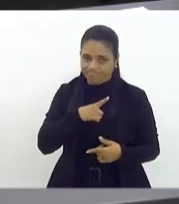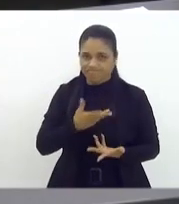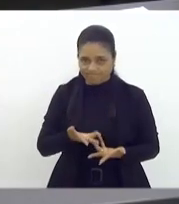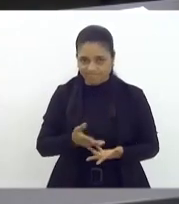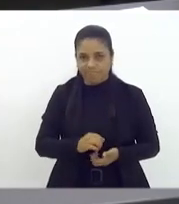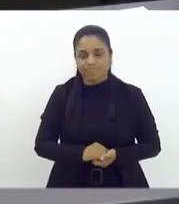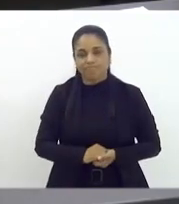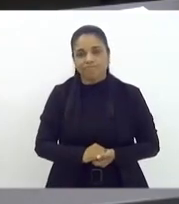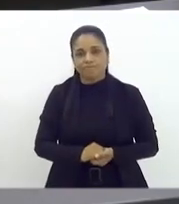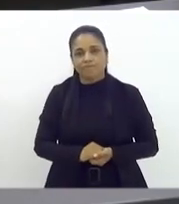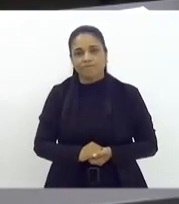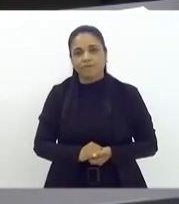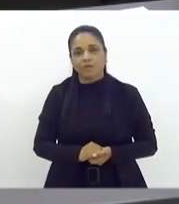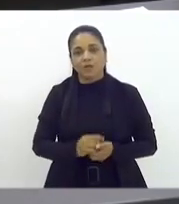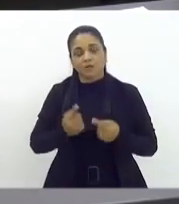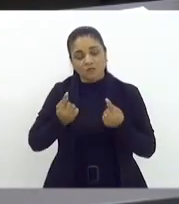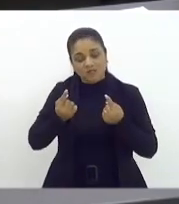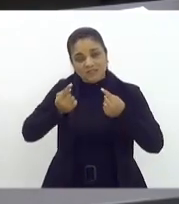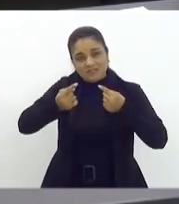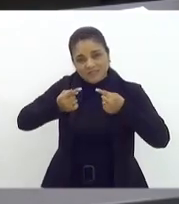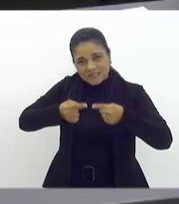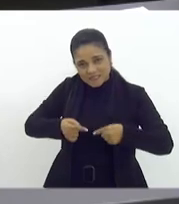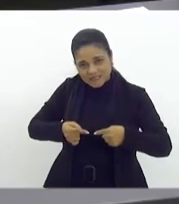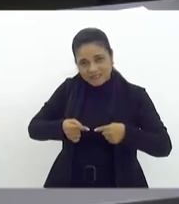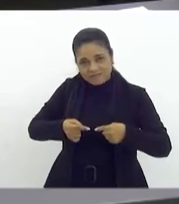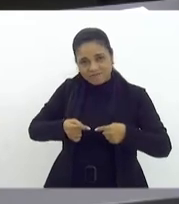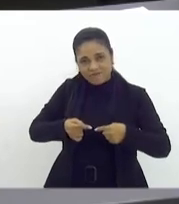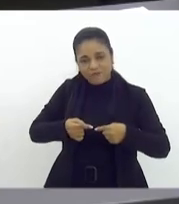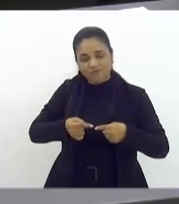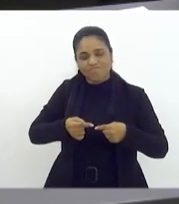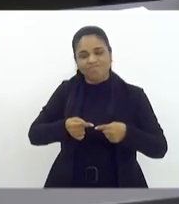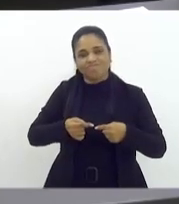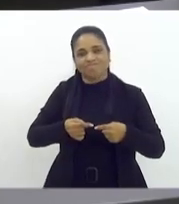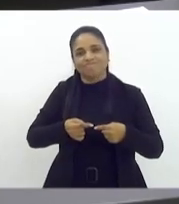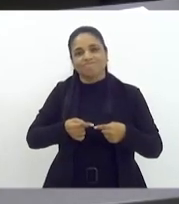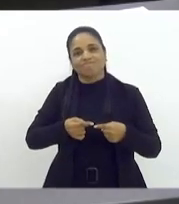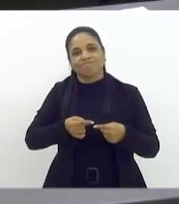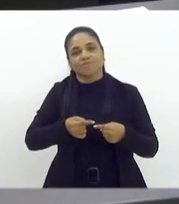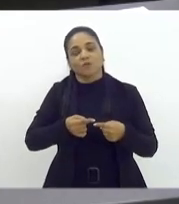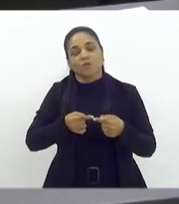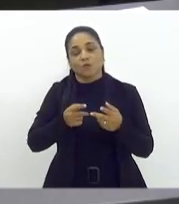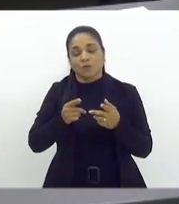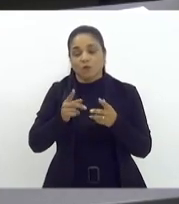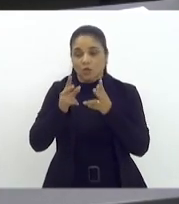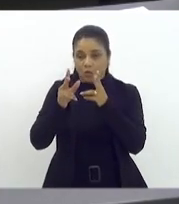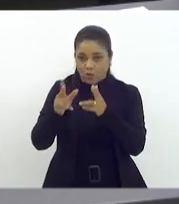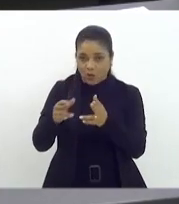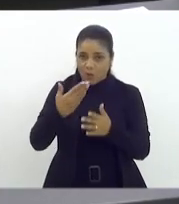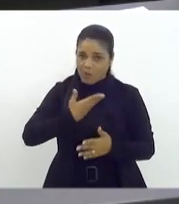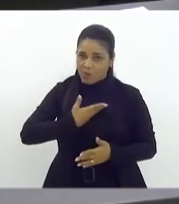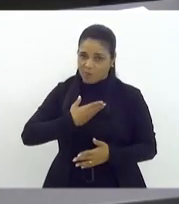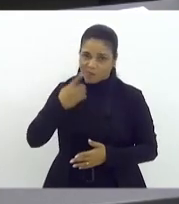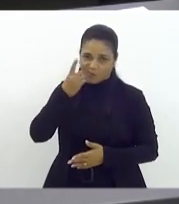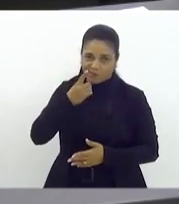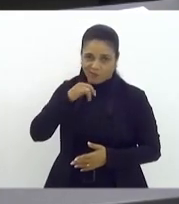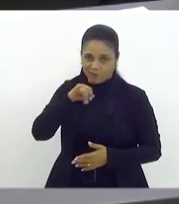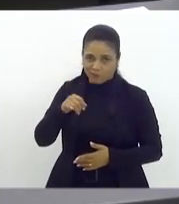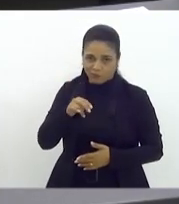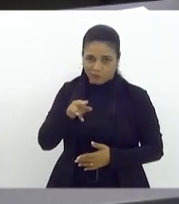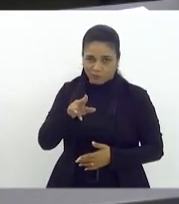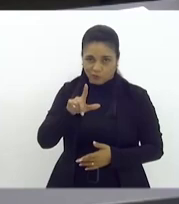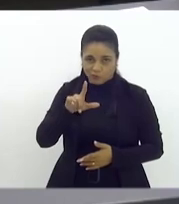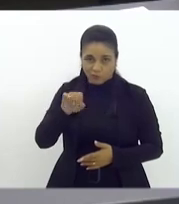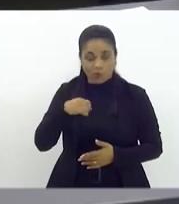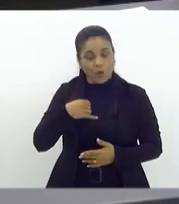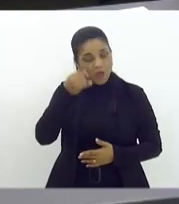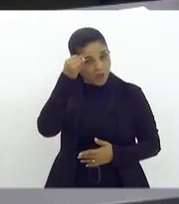é um desafio por diversos motivos E aí corroborando com o que disse meu amigo Júlio Rocha o que nós